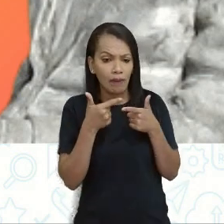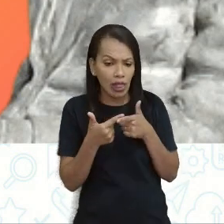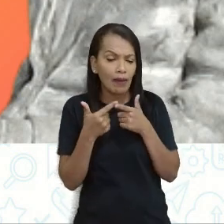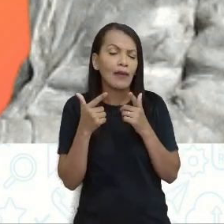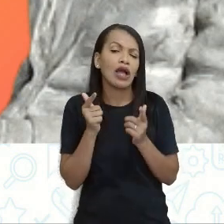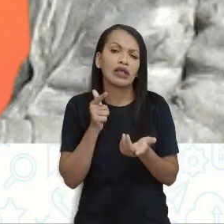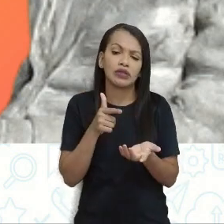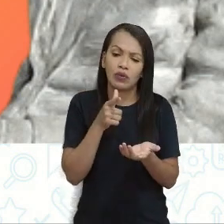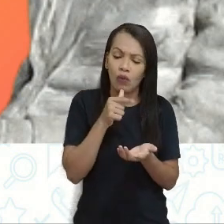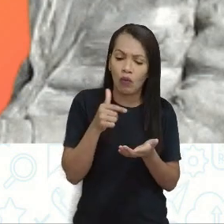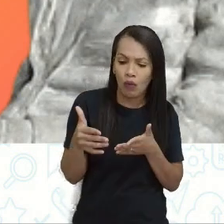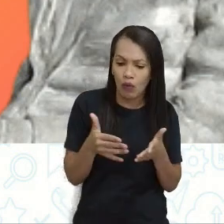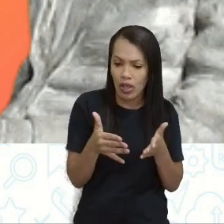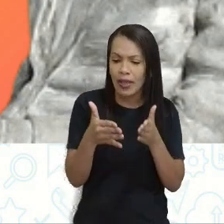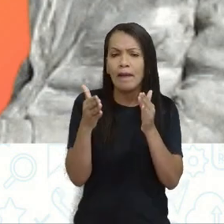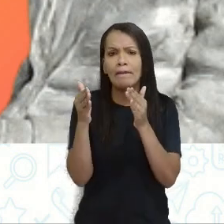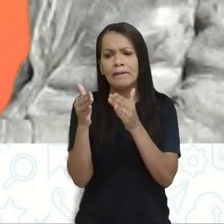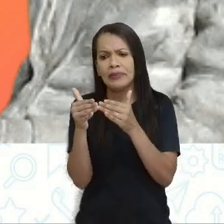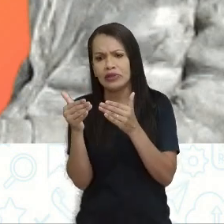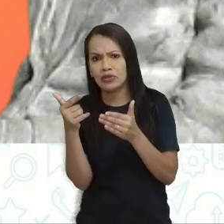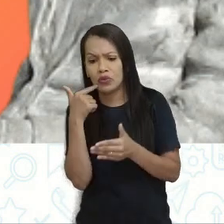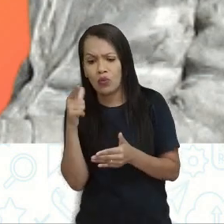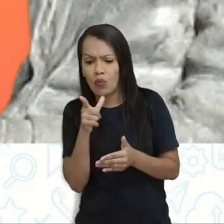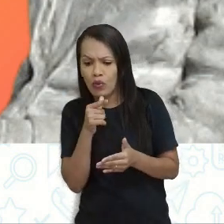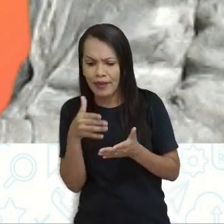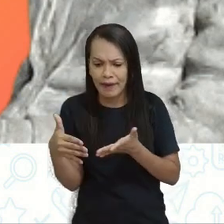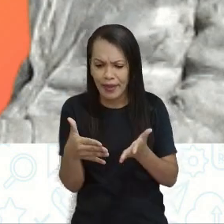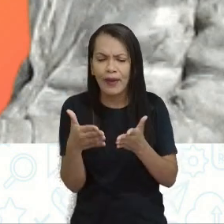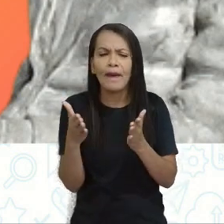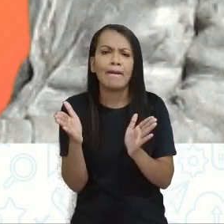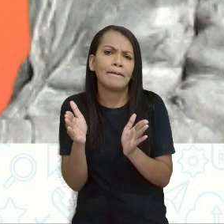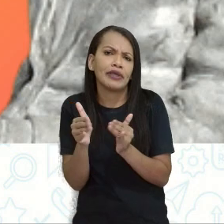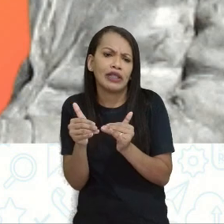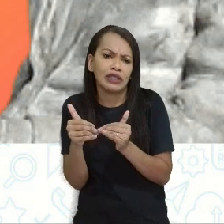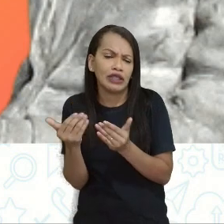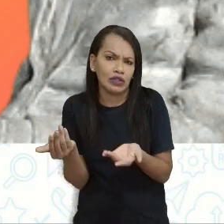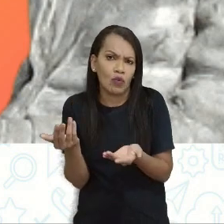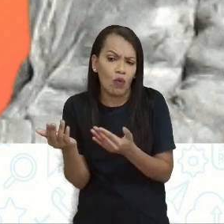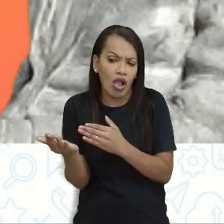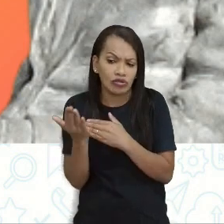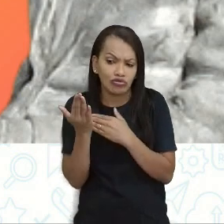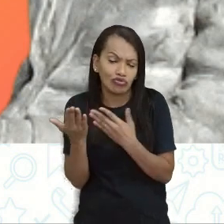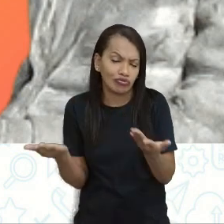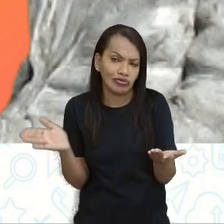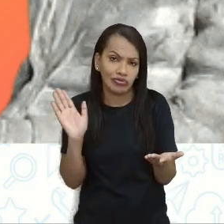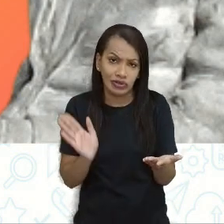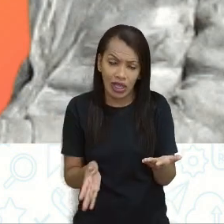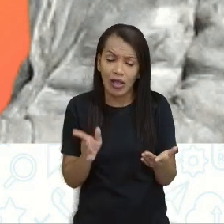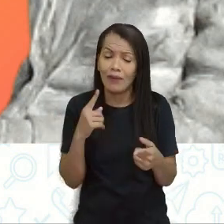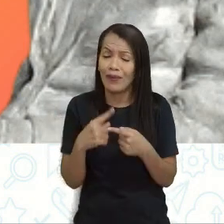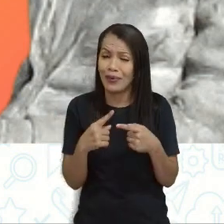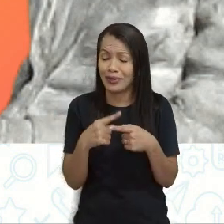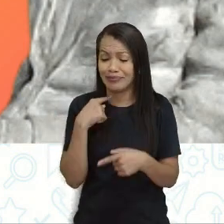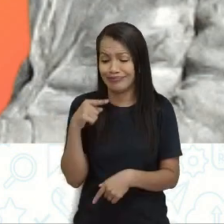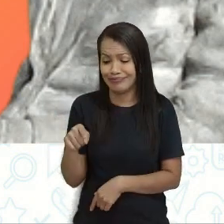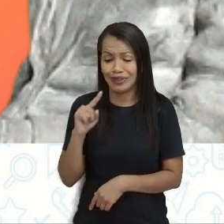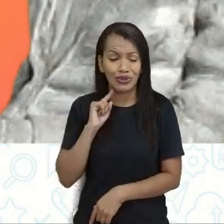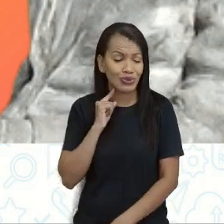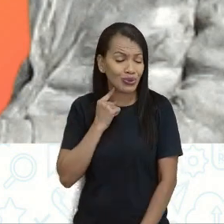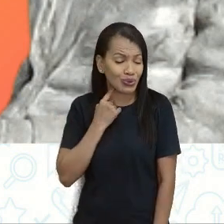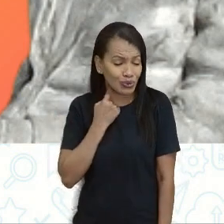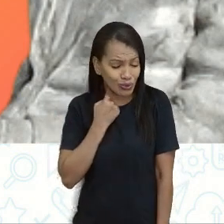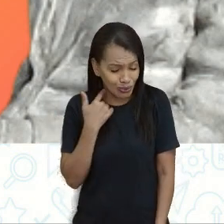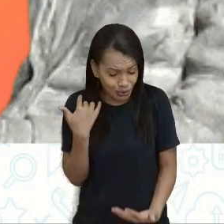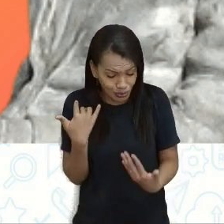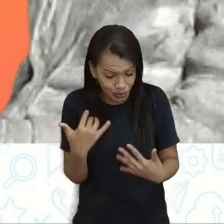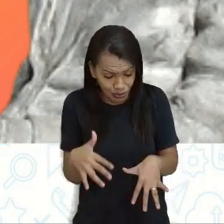que está pedindo socorro, né, que está poluído, que já vem de algum tempo, né, não é de agora.